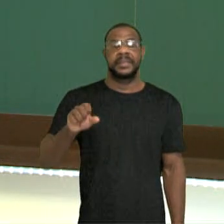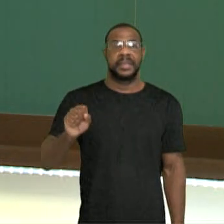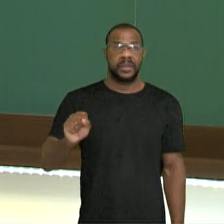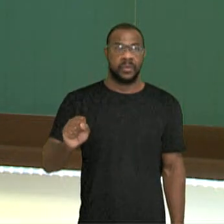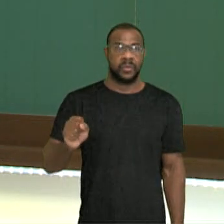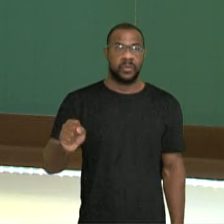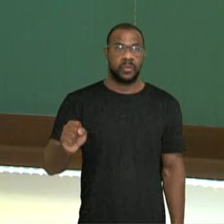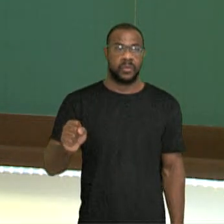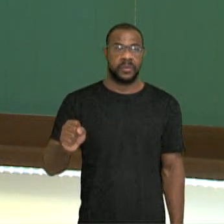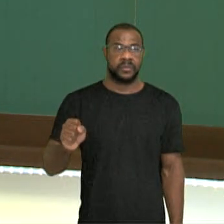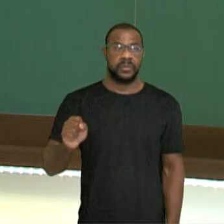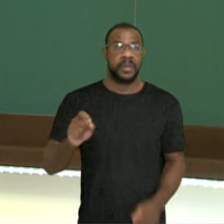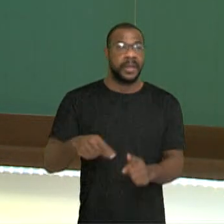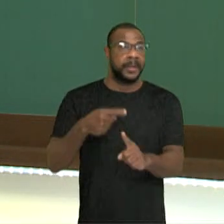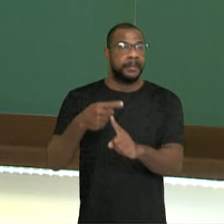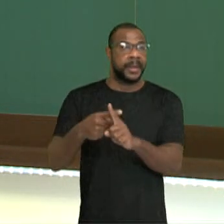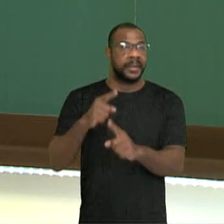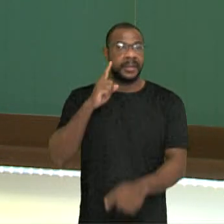deu